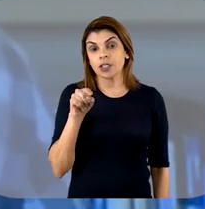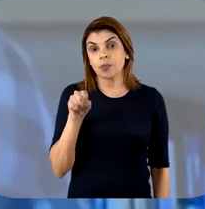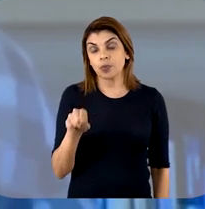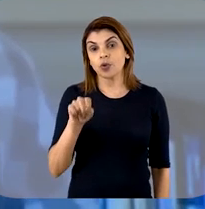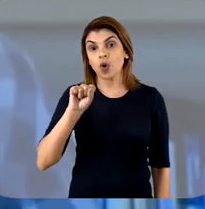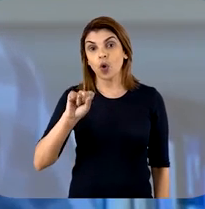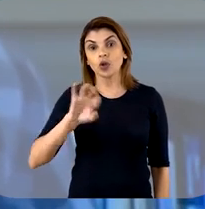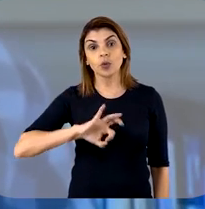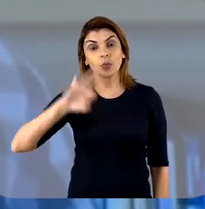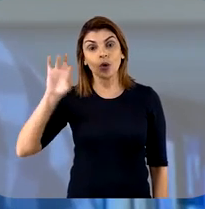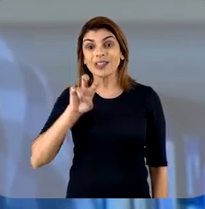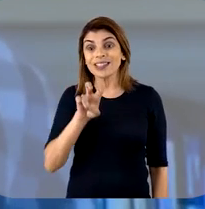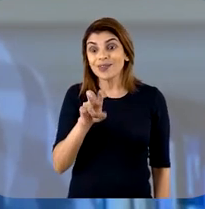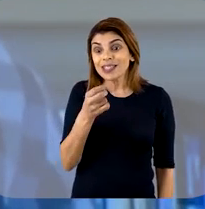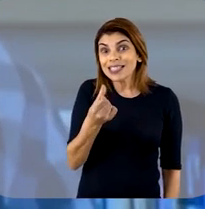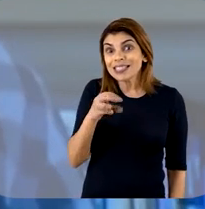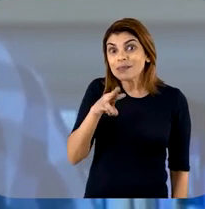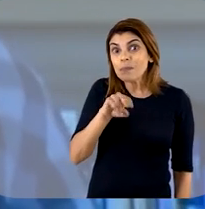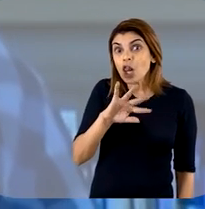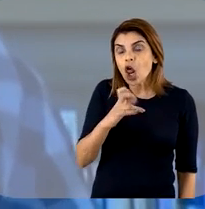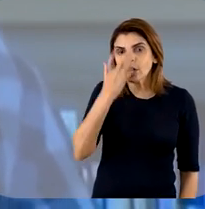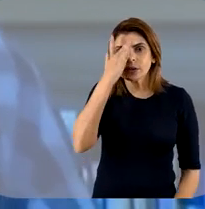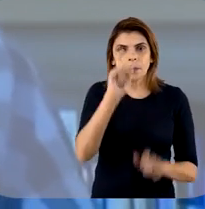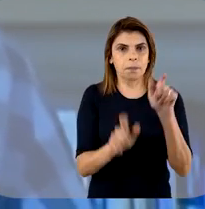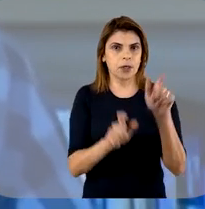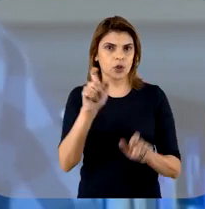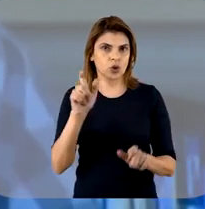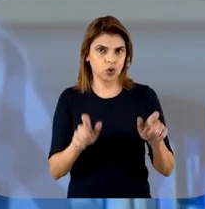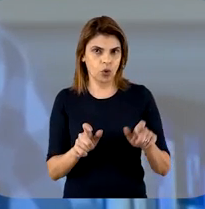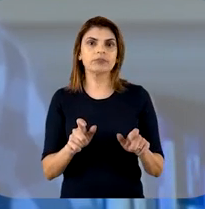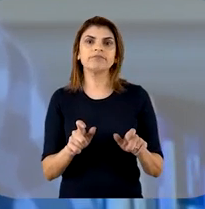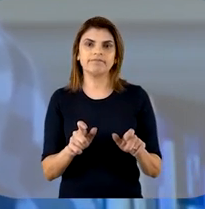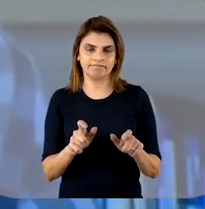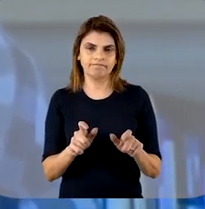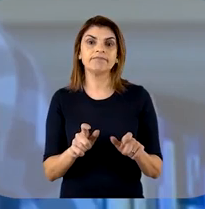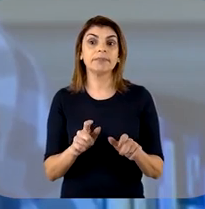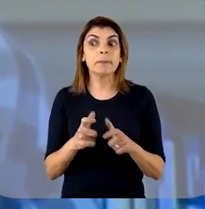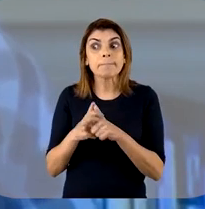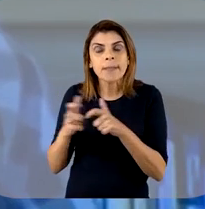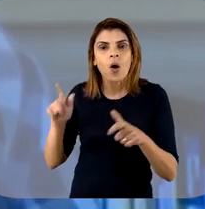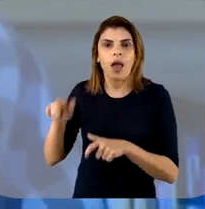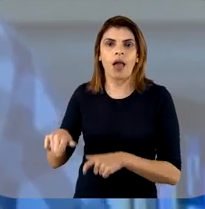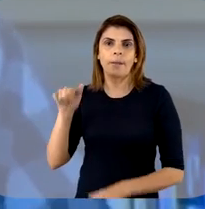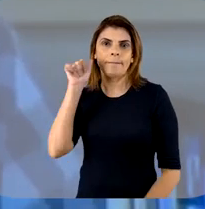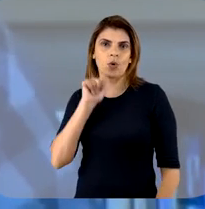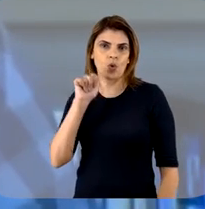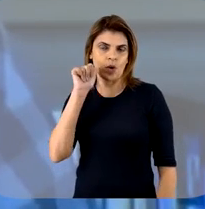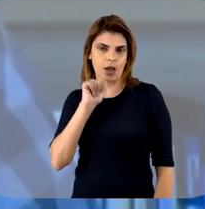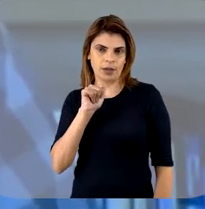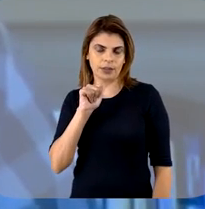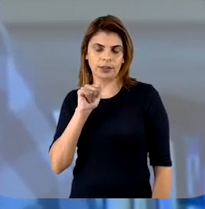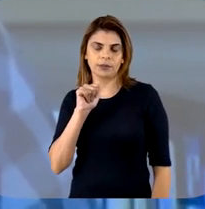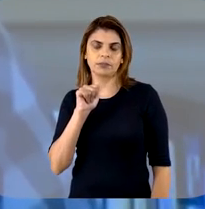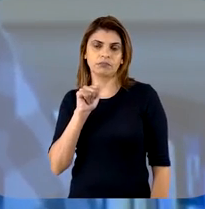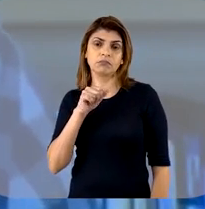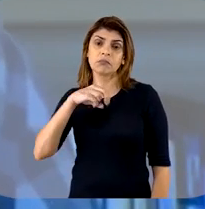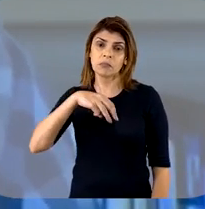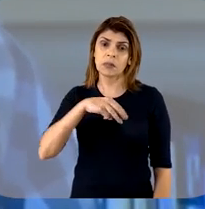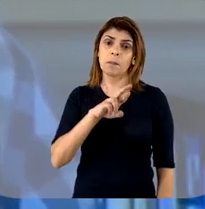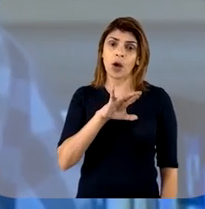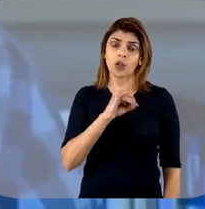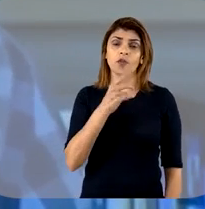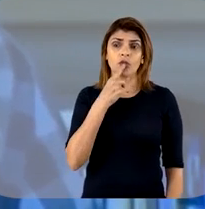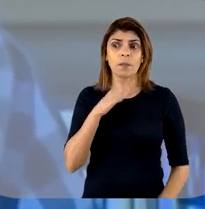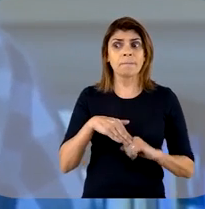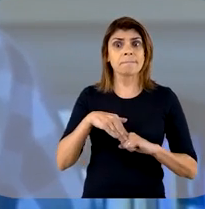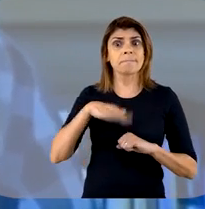cerca de 56 milhões de pessoas, uma proporção inclusive maior entre mulheres. E como Maurício citou, uma população